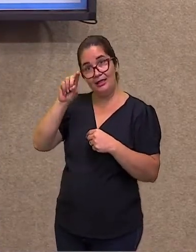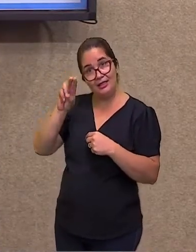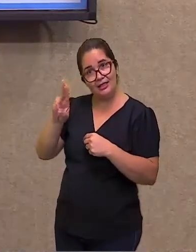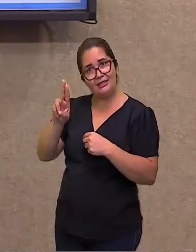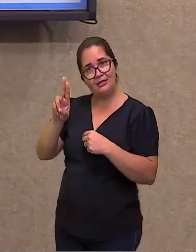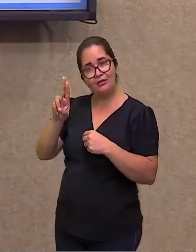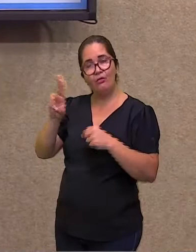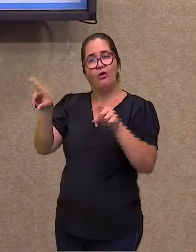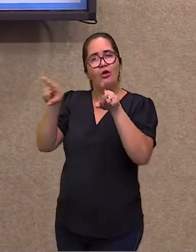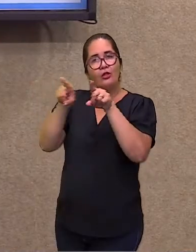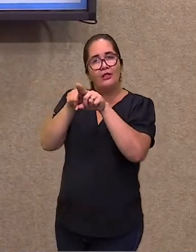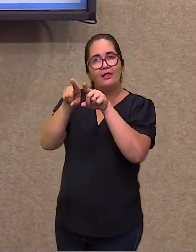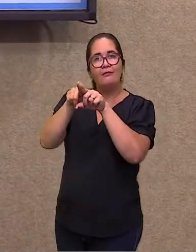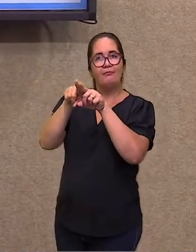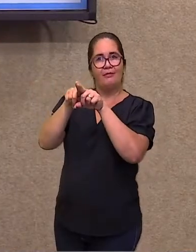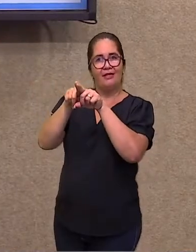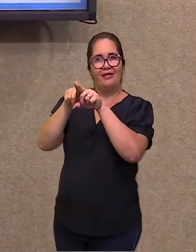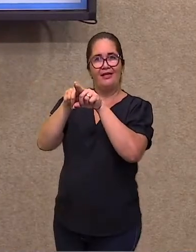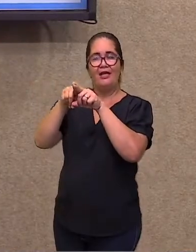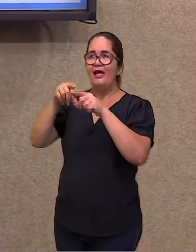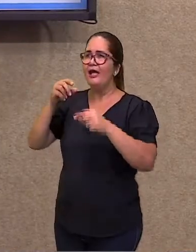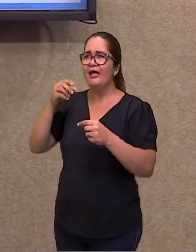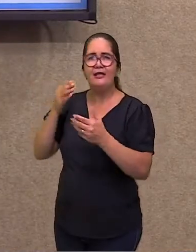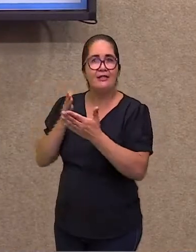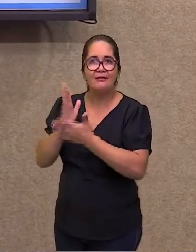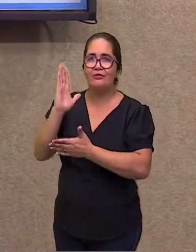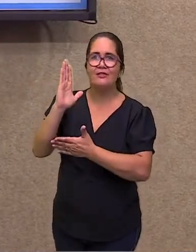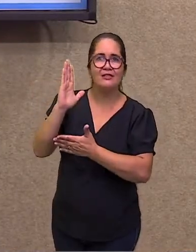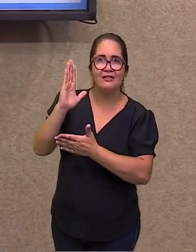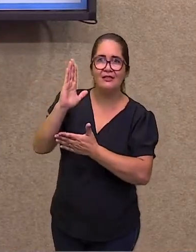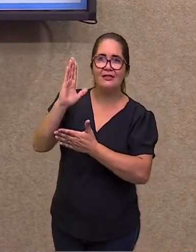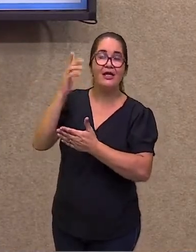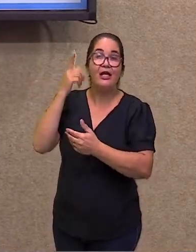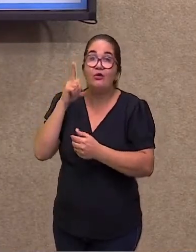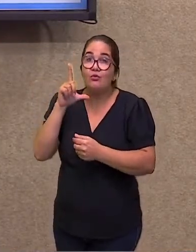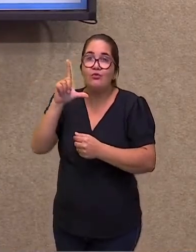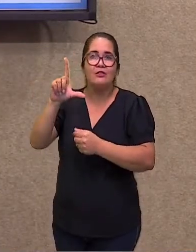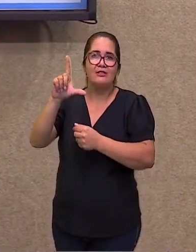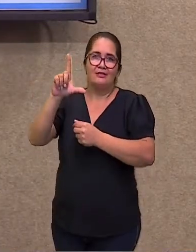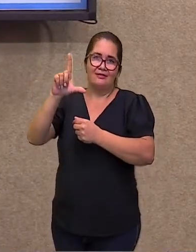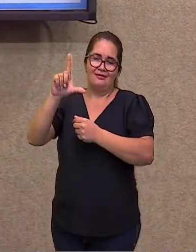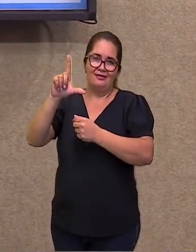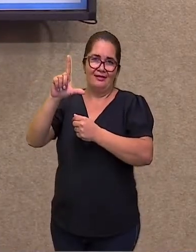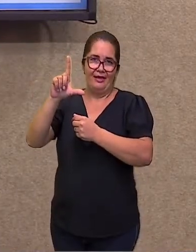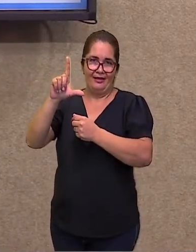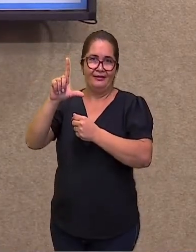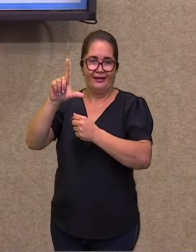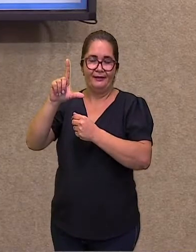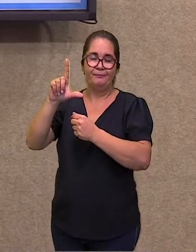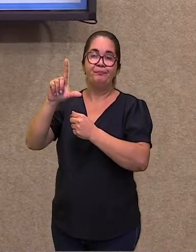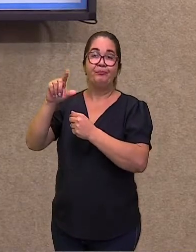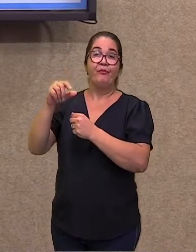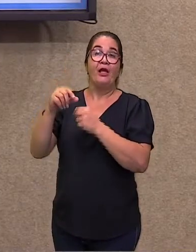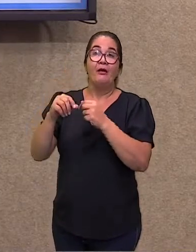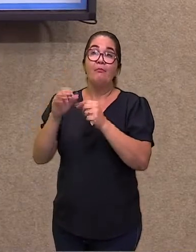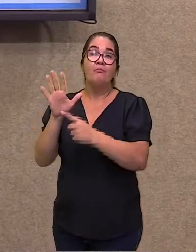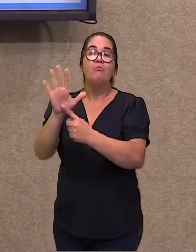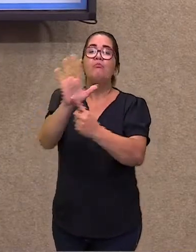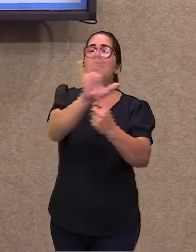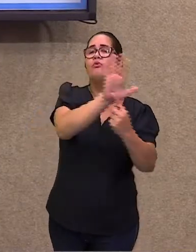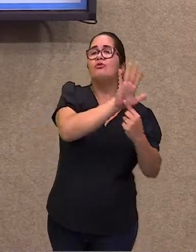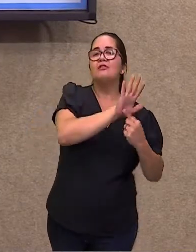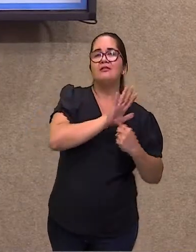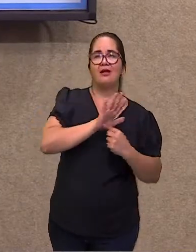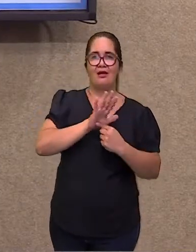foi descobrir novos modos, né, de fazer diferente e de tornar o pontilhismo cada vez mais presente na